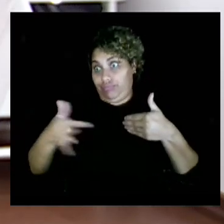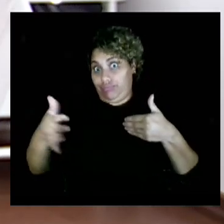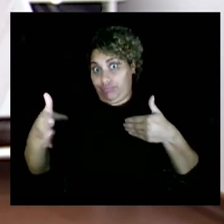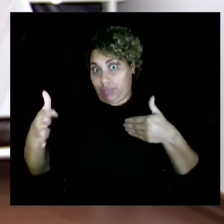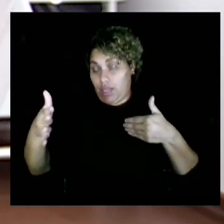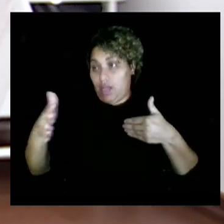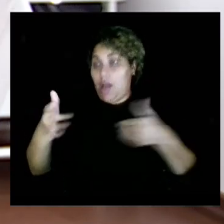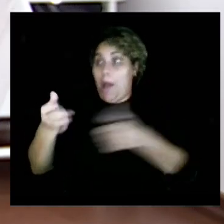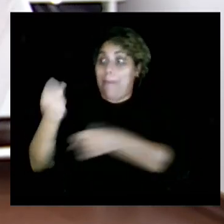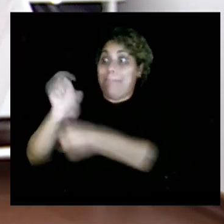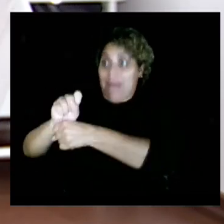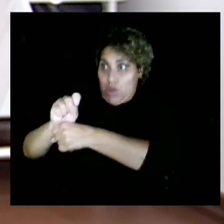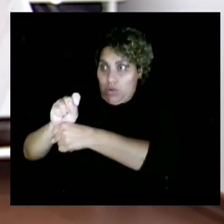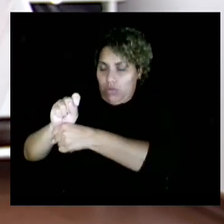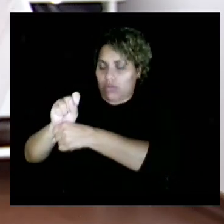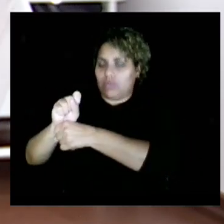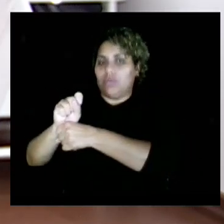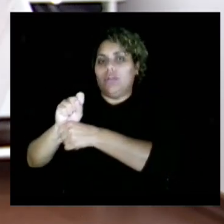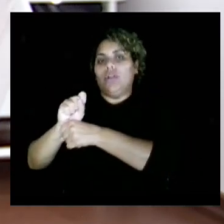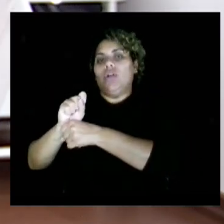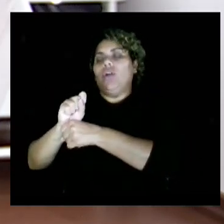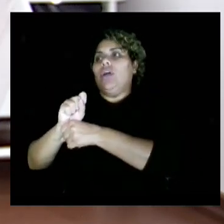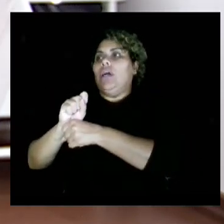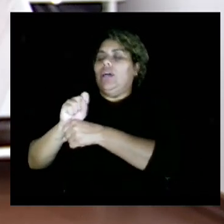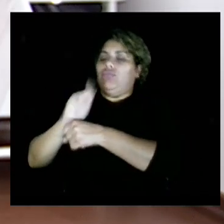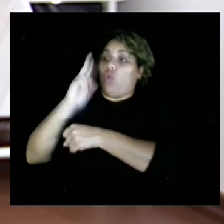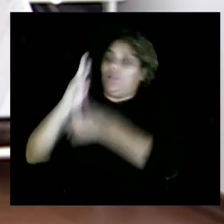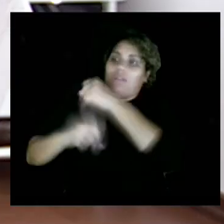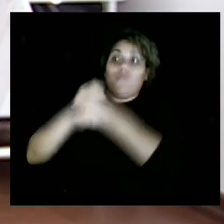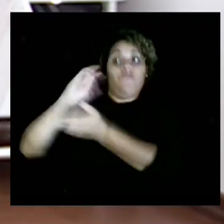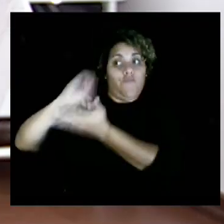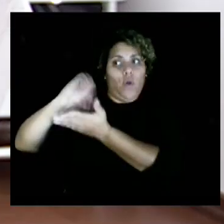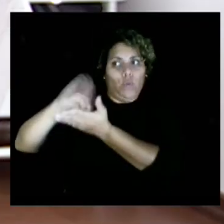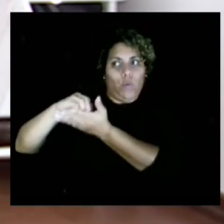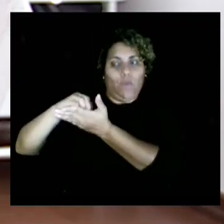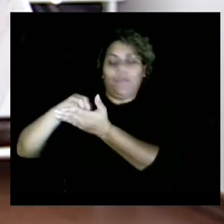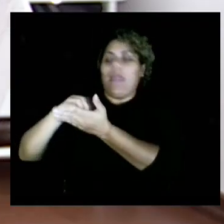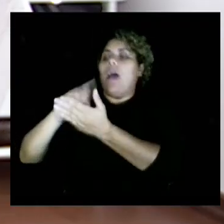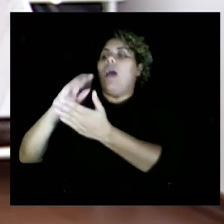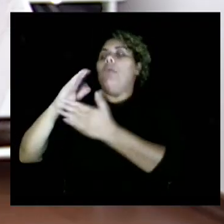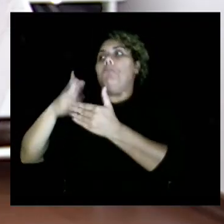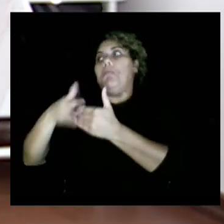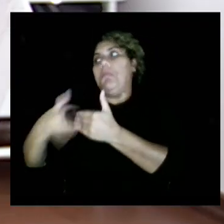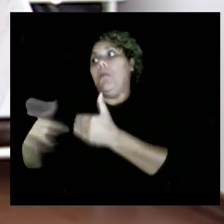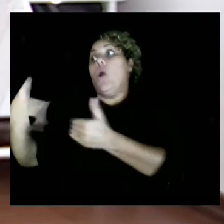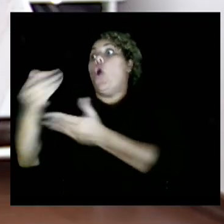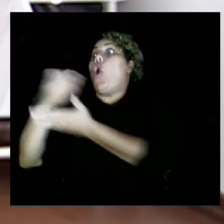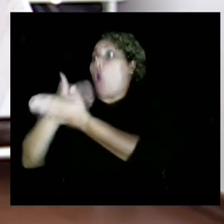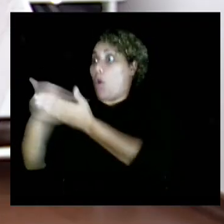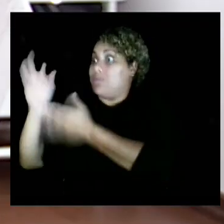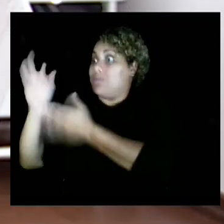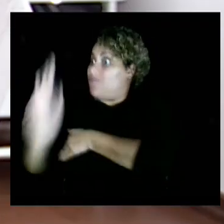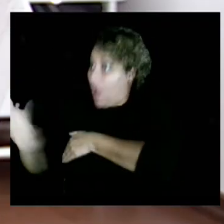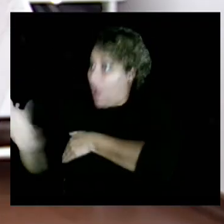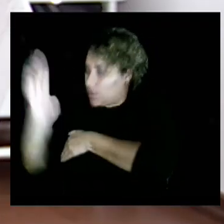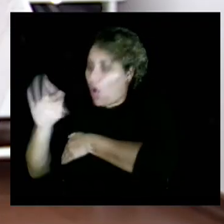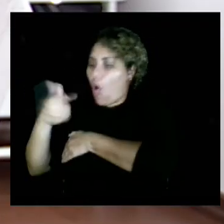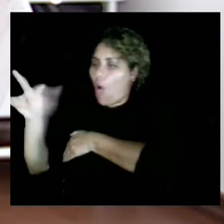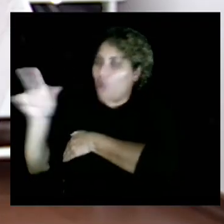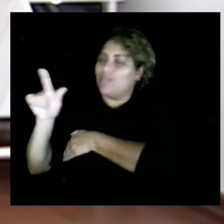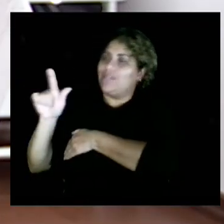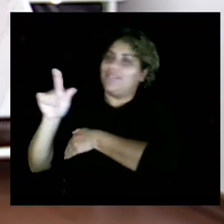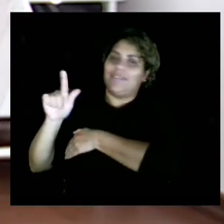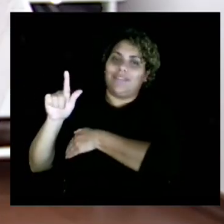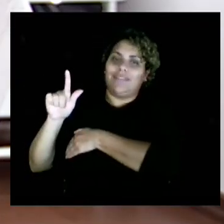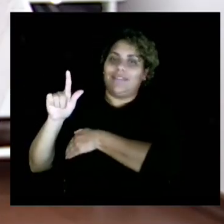anos de biomedicina e 2 anos dessa nova faculdade. E como tem sido essa loucura de atender e estudar 2 cursos? Uma